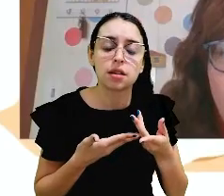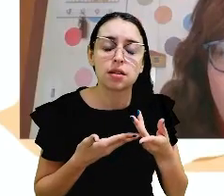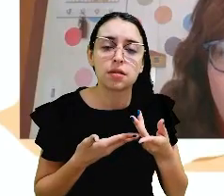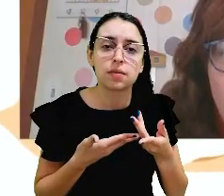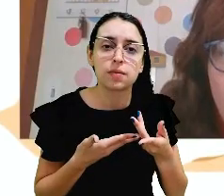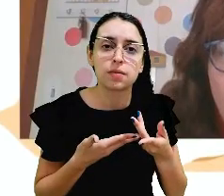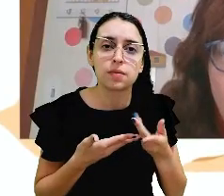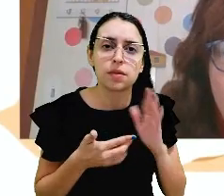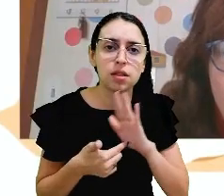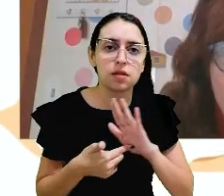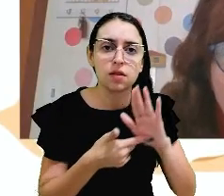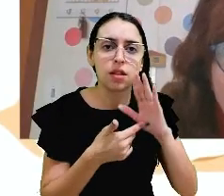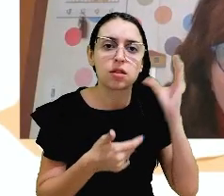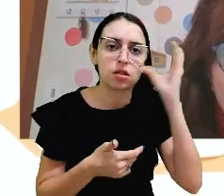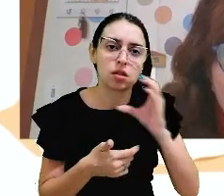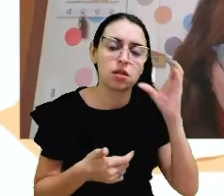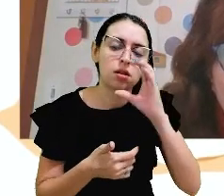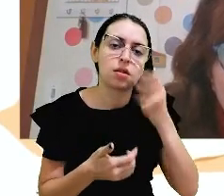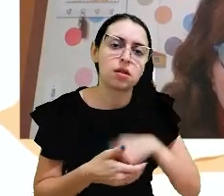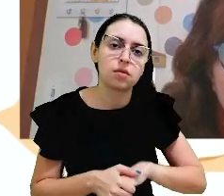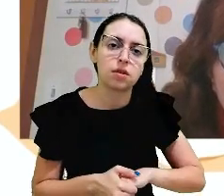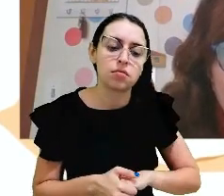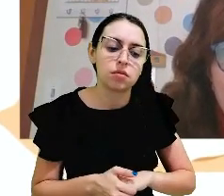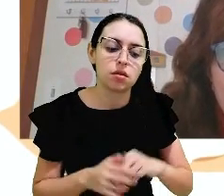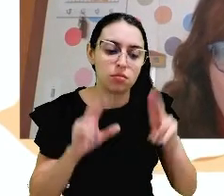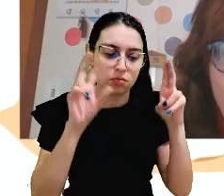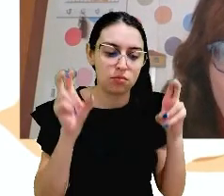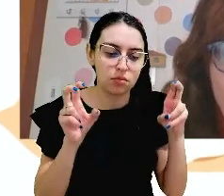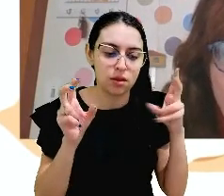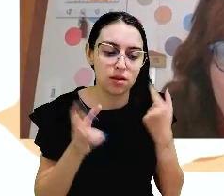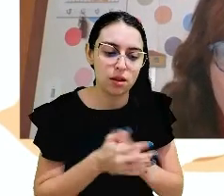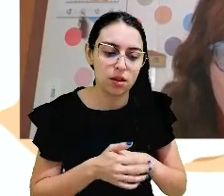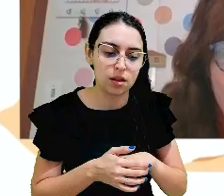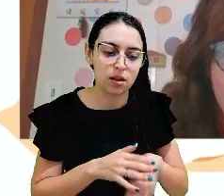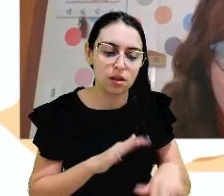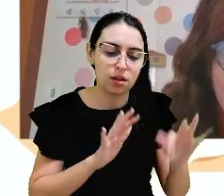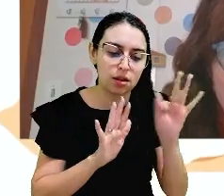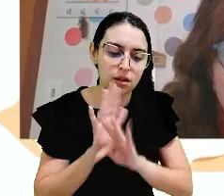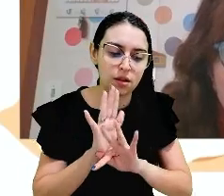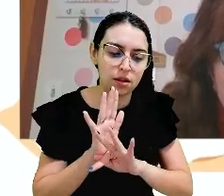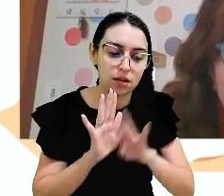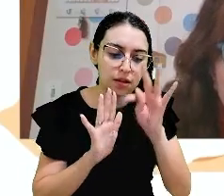a evidência científica, né. Tem uma tese muito, muito